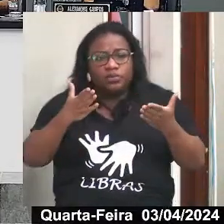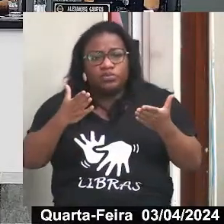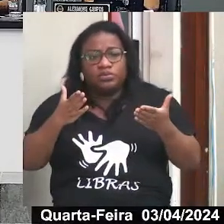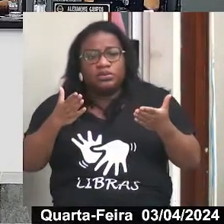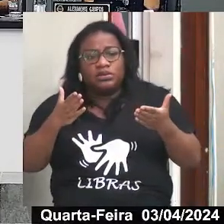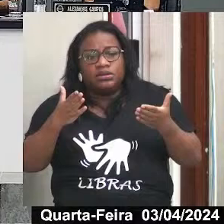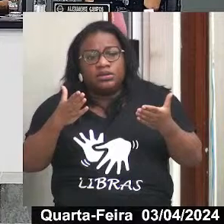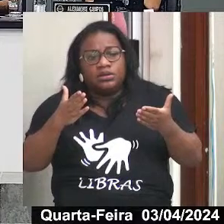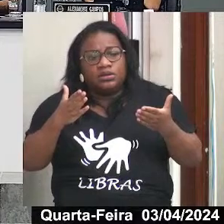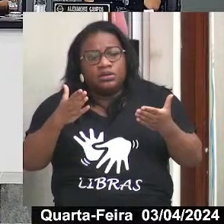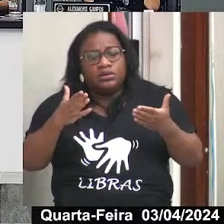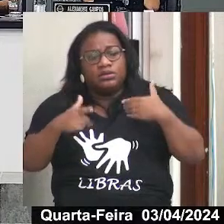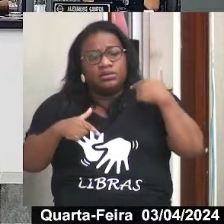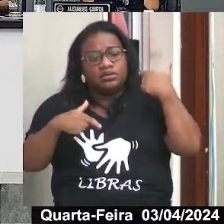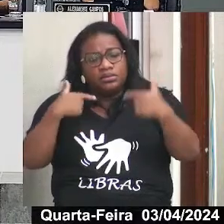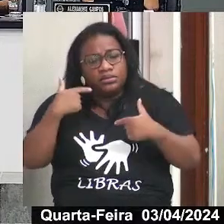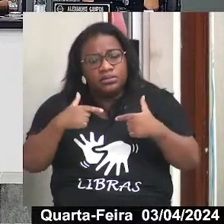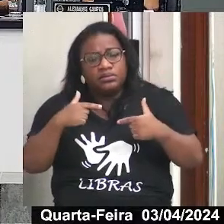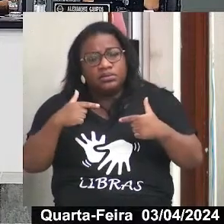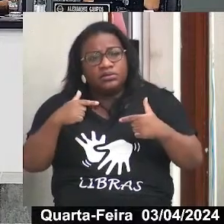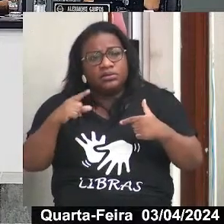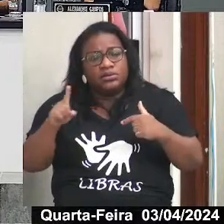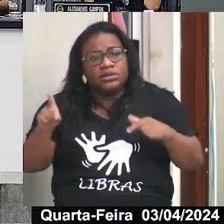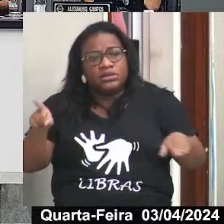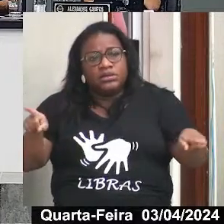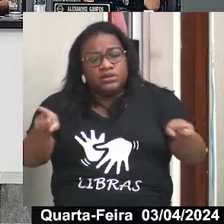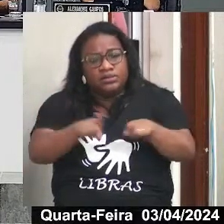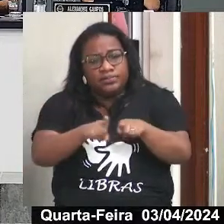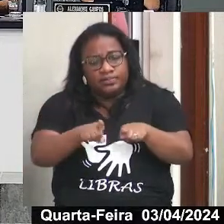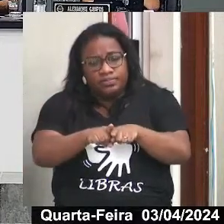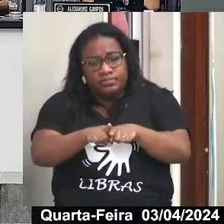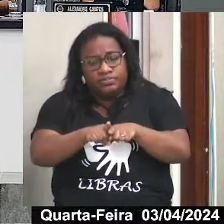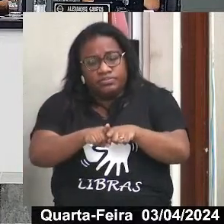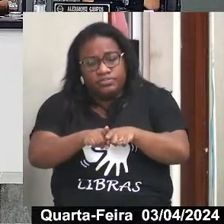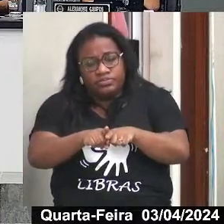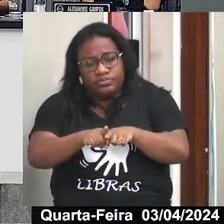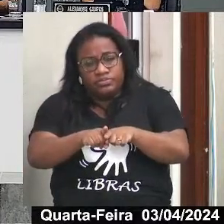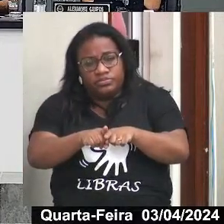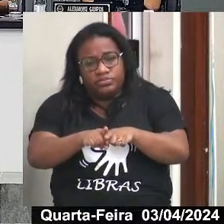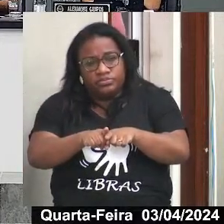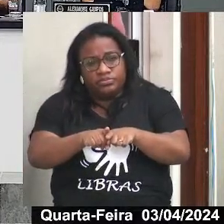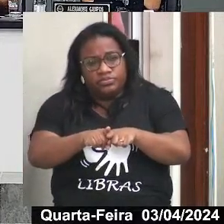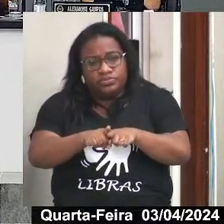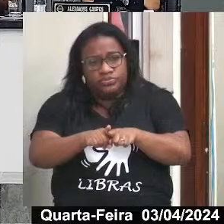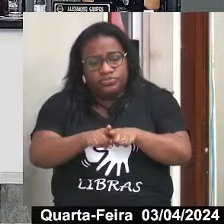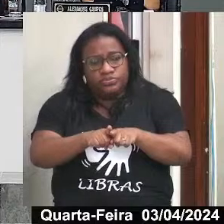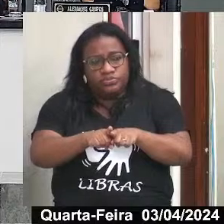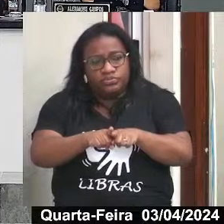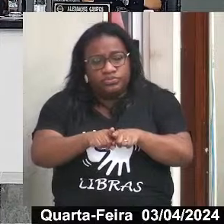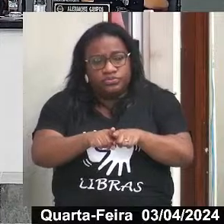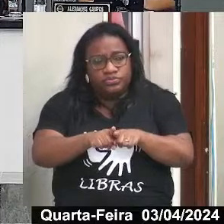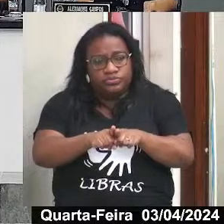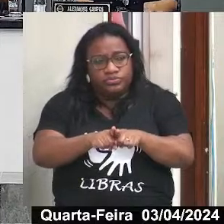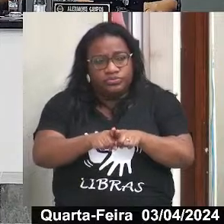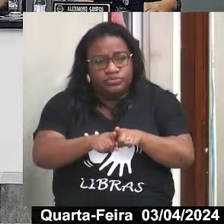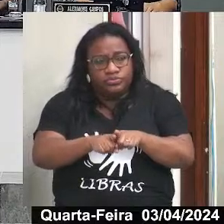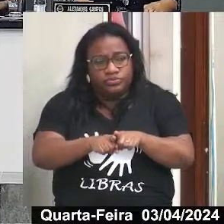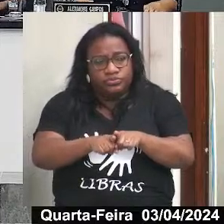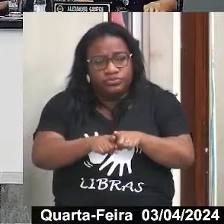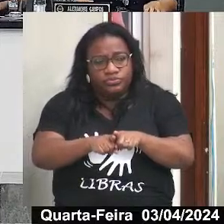gerou e ainda gera contribuições para o meio de sua força, trabalho, simpatia e seu tempo de vida.